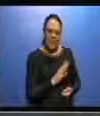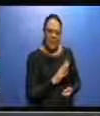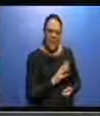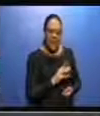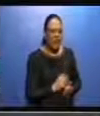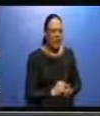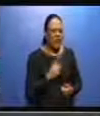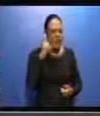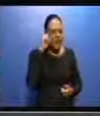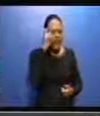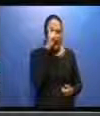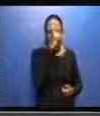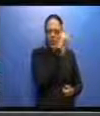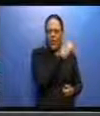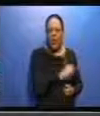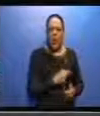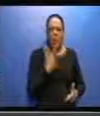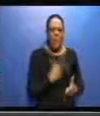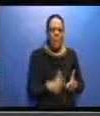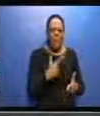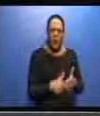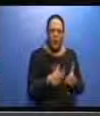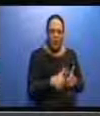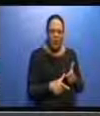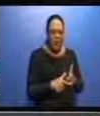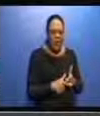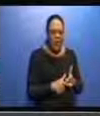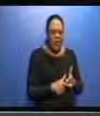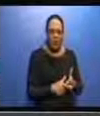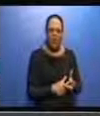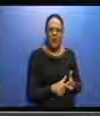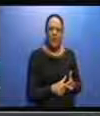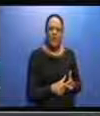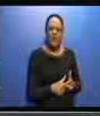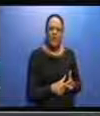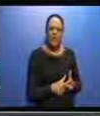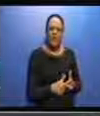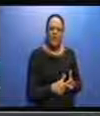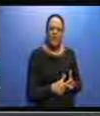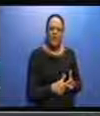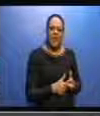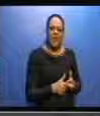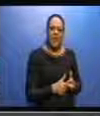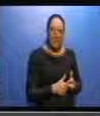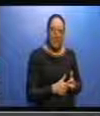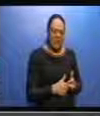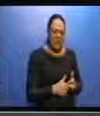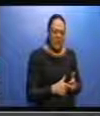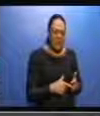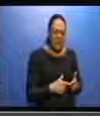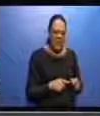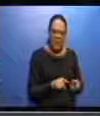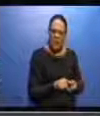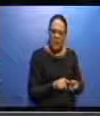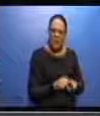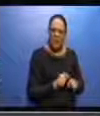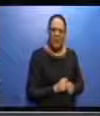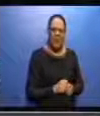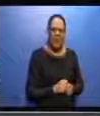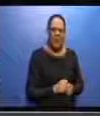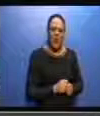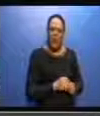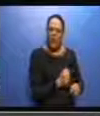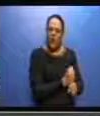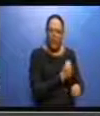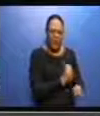o planejamento urbano pelo setor público né é ouvir aí a insuficiência né da infraestrutura urbana em